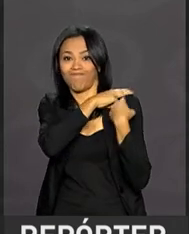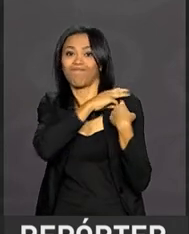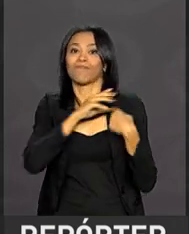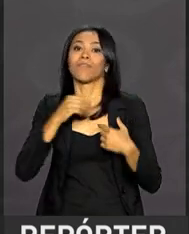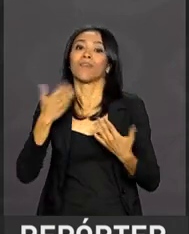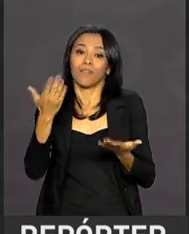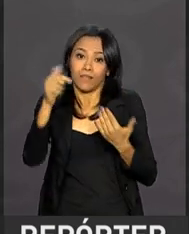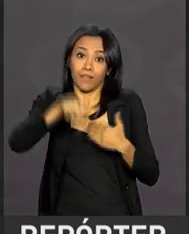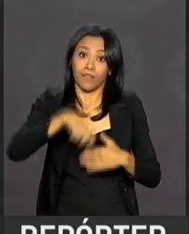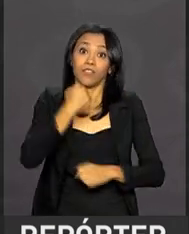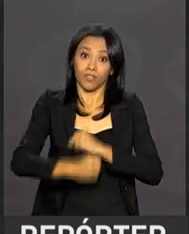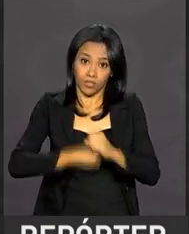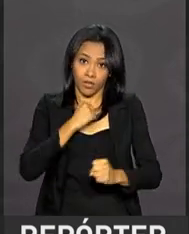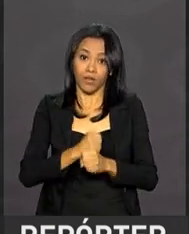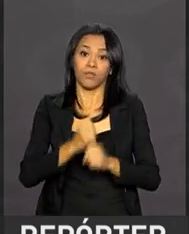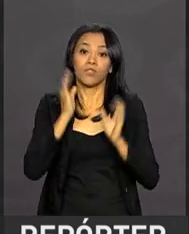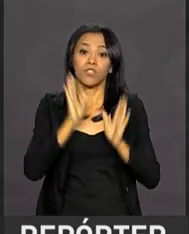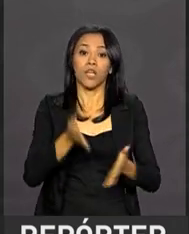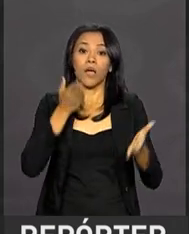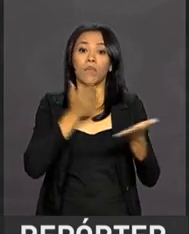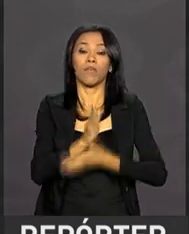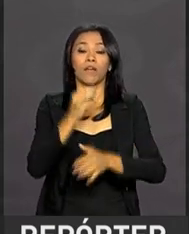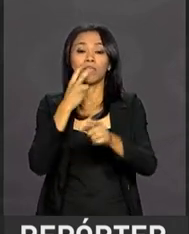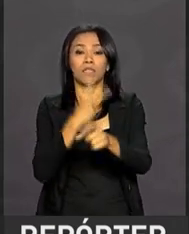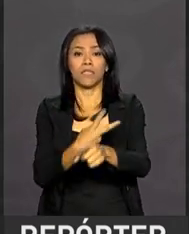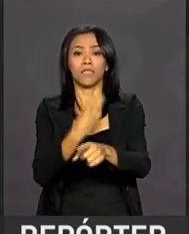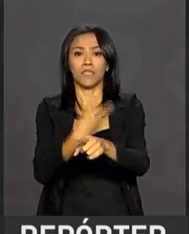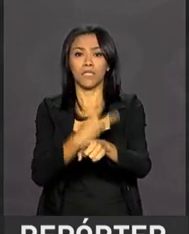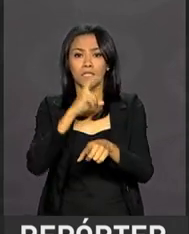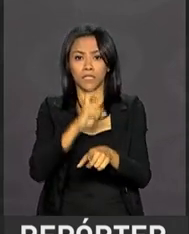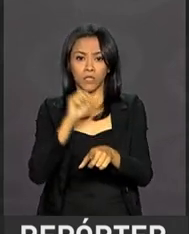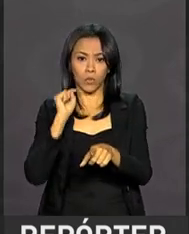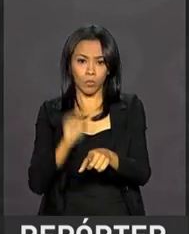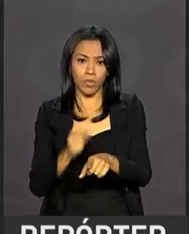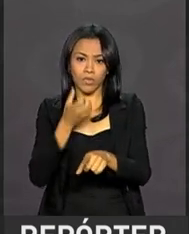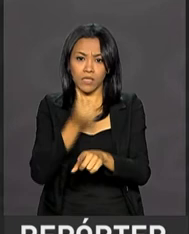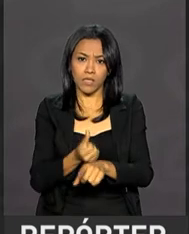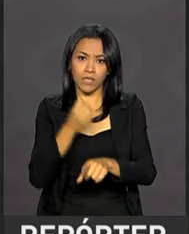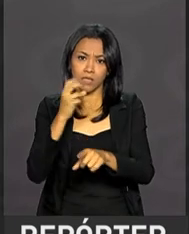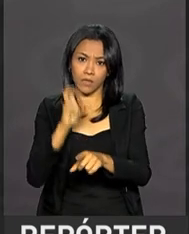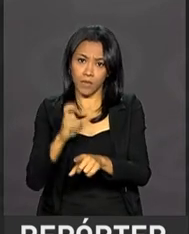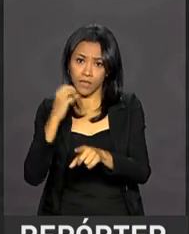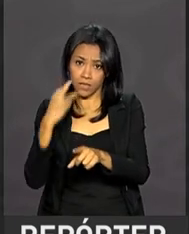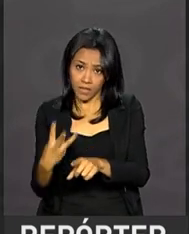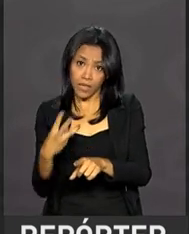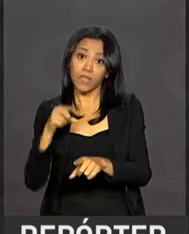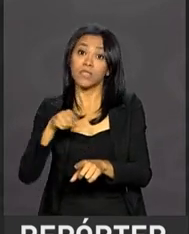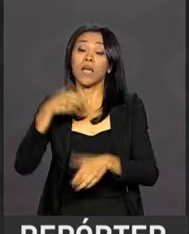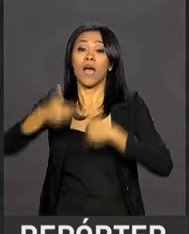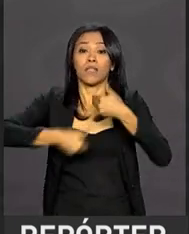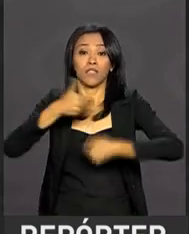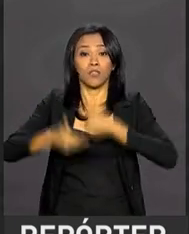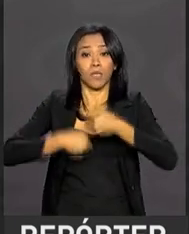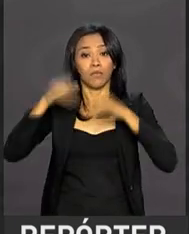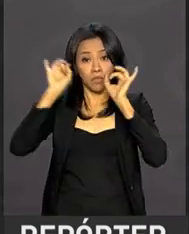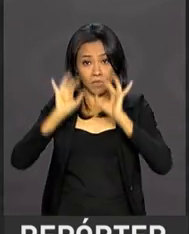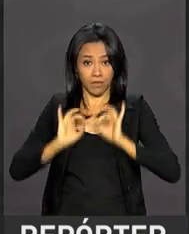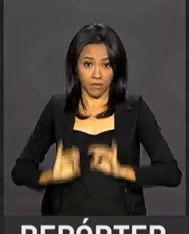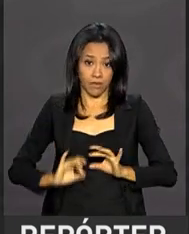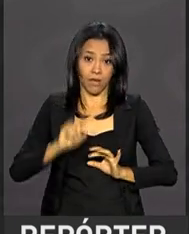ano foram aprovadas 35 1653 solicitações de atendimento especializado